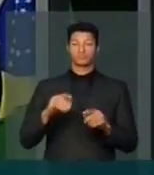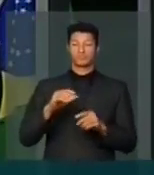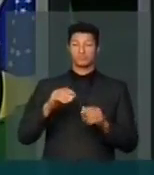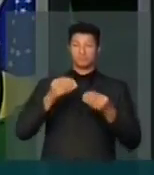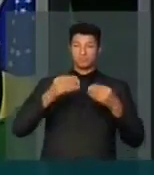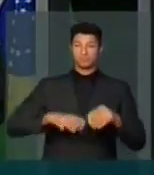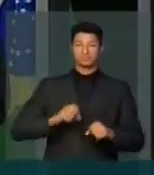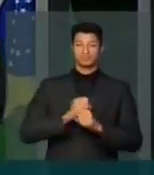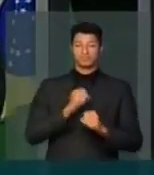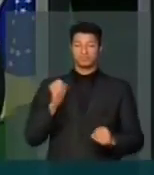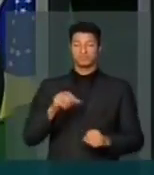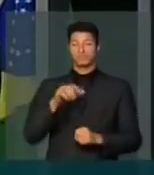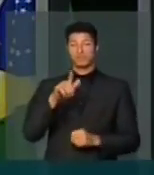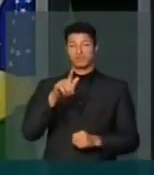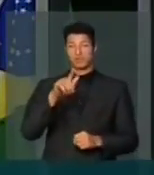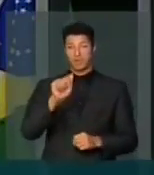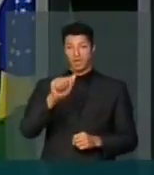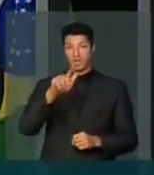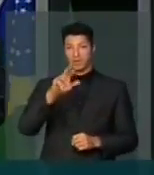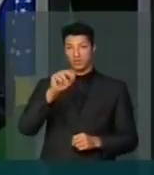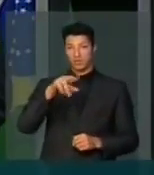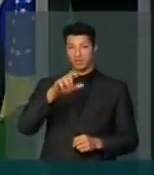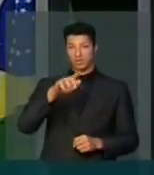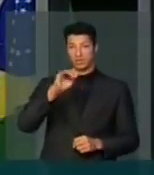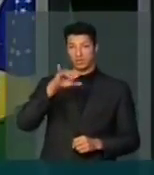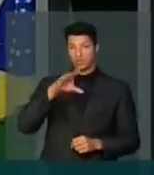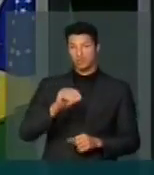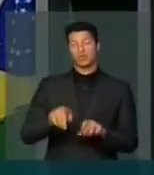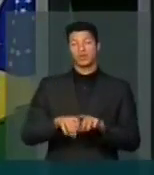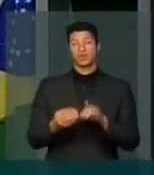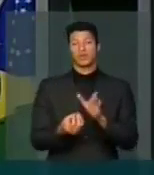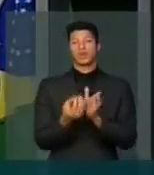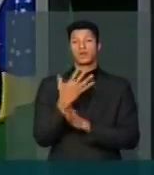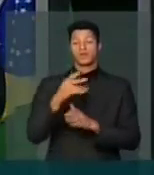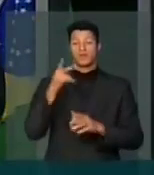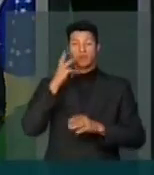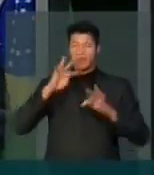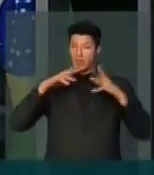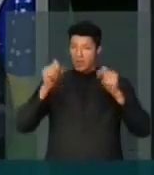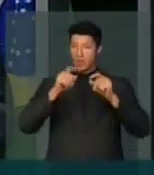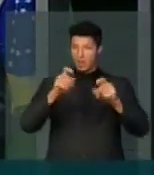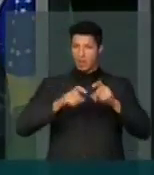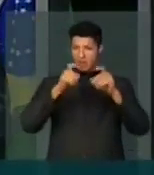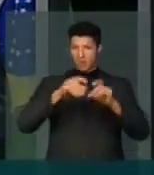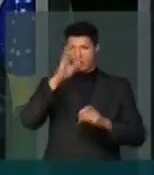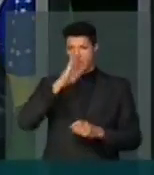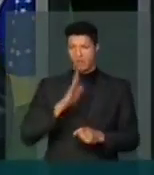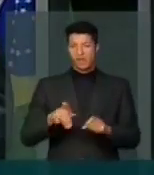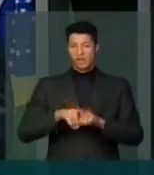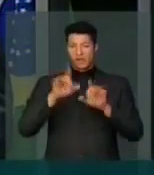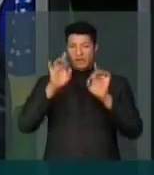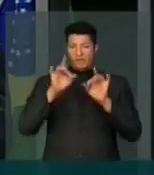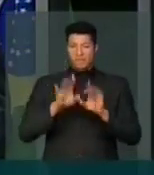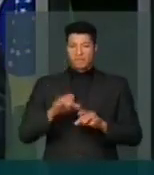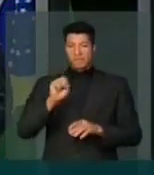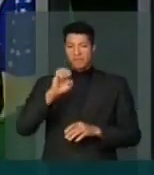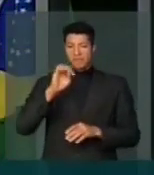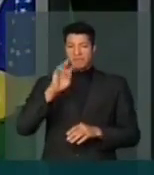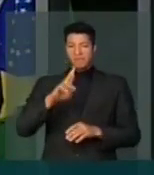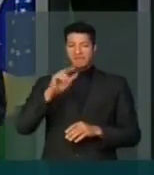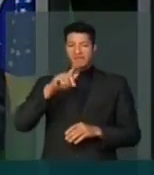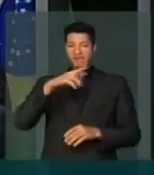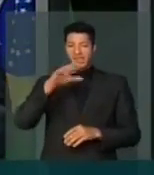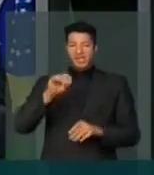catástrofe enorme para o agronegócio brasileiro, dado o impacto que isso geraria para todo o agronegócio, especialmente o setor de